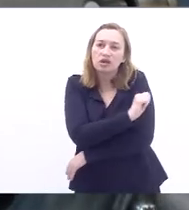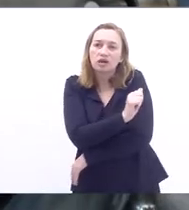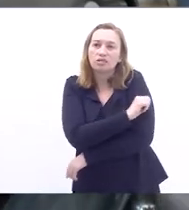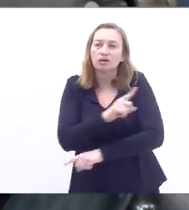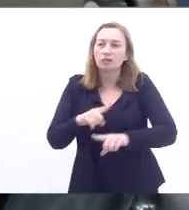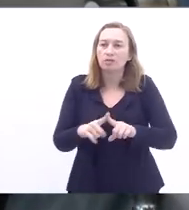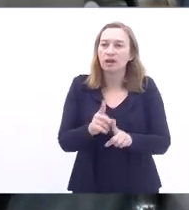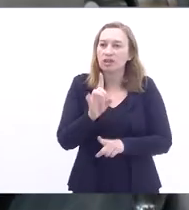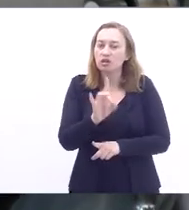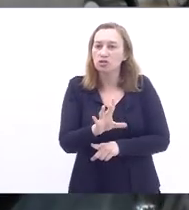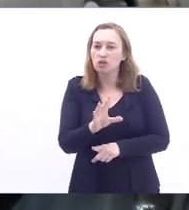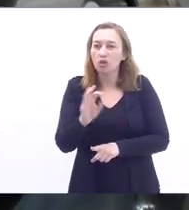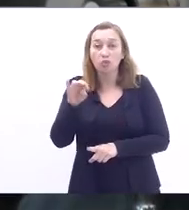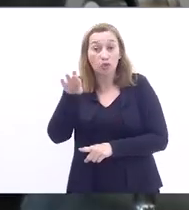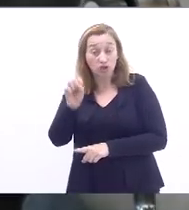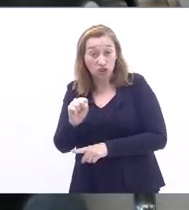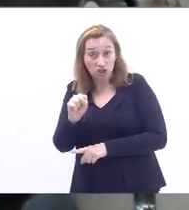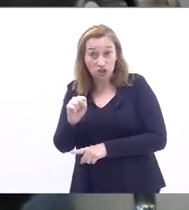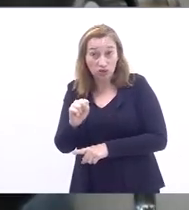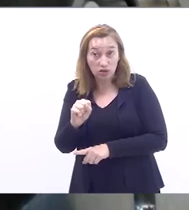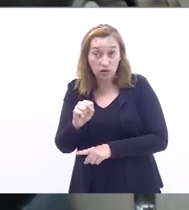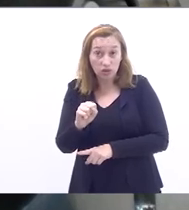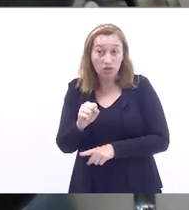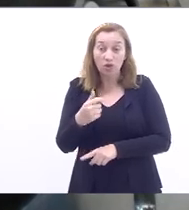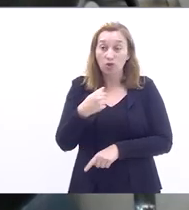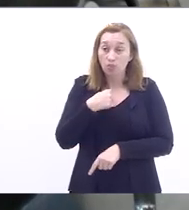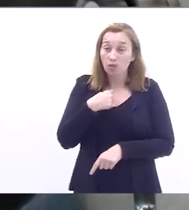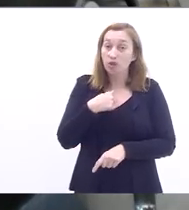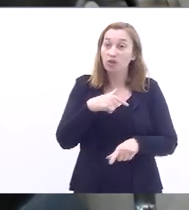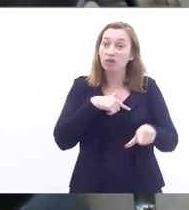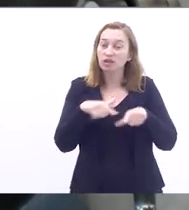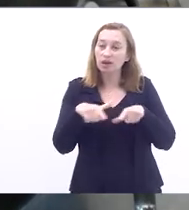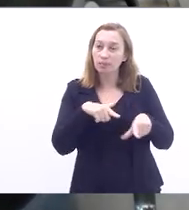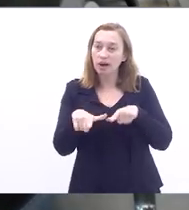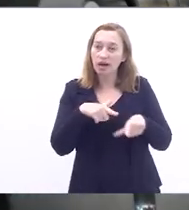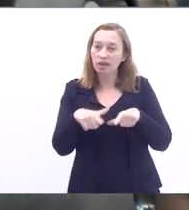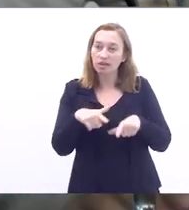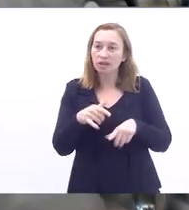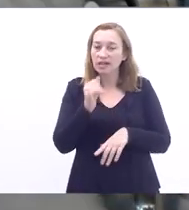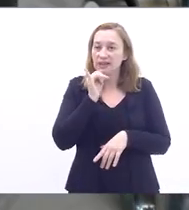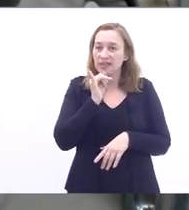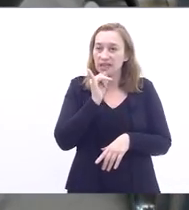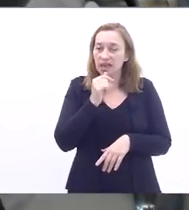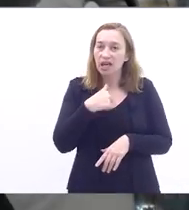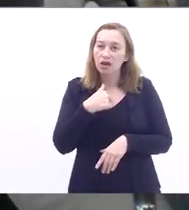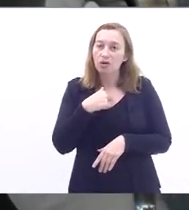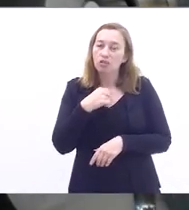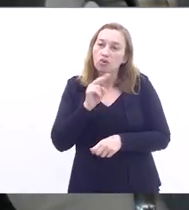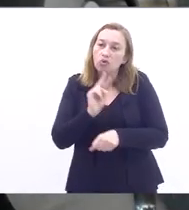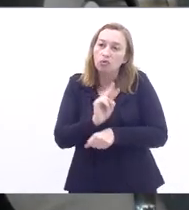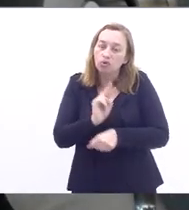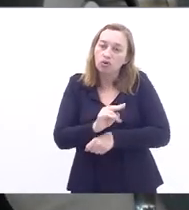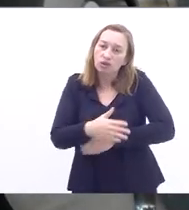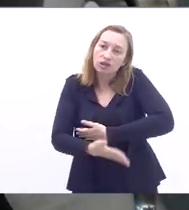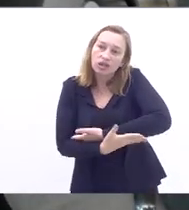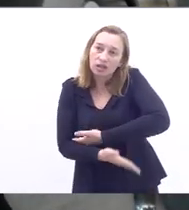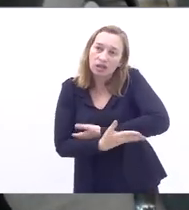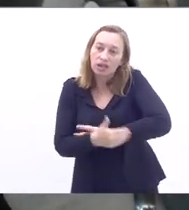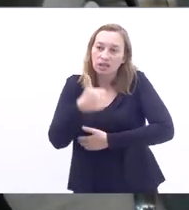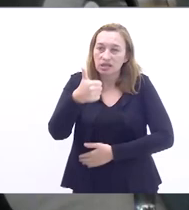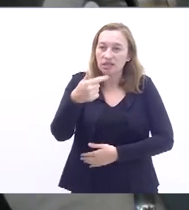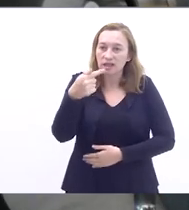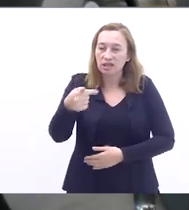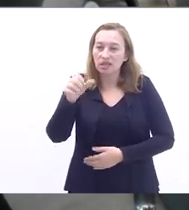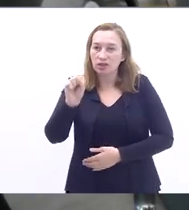mais que atingiu só os cotistas e estudantes como eu que trabalho né Por exemplo eu sou babá ganho r$